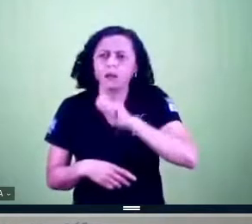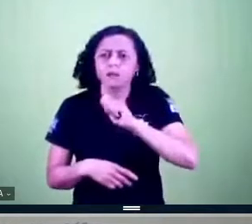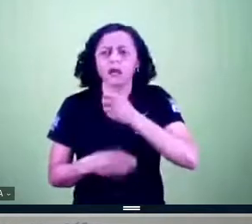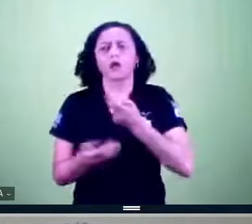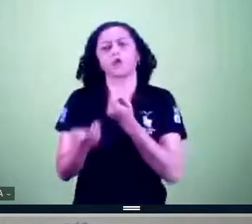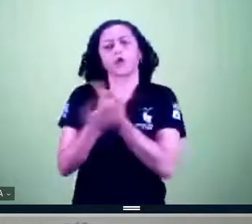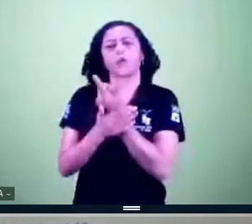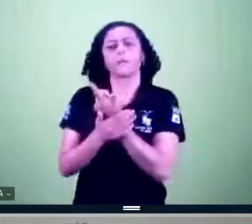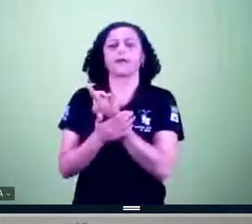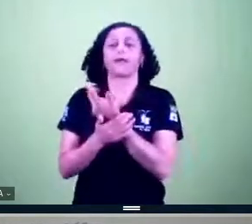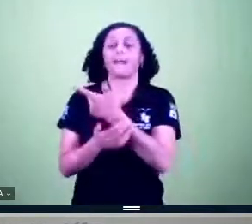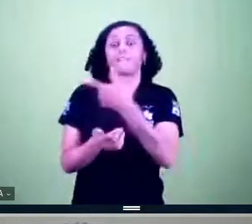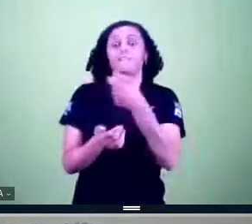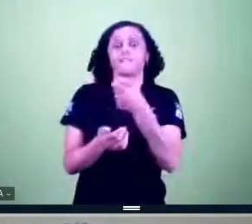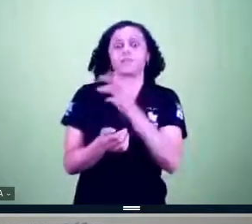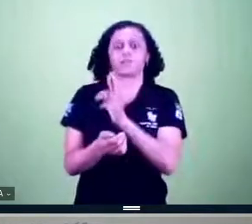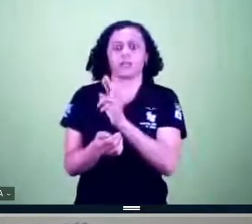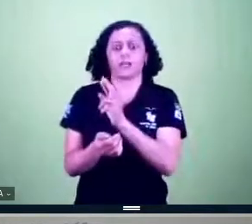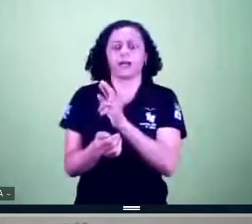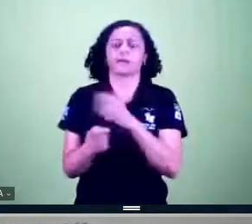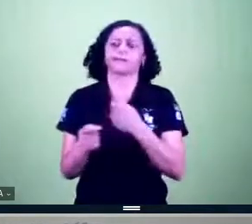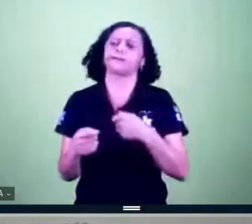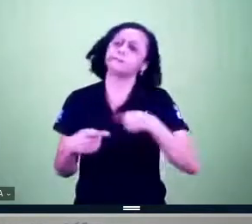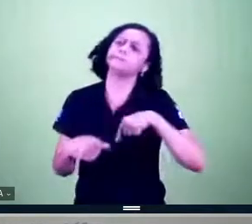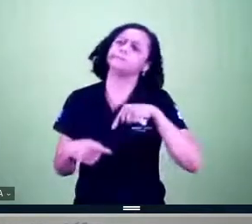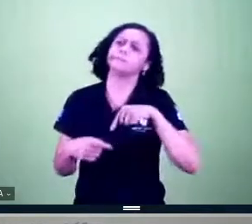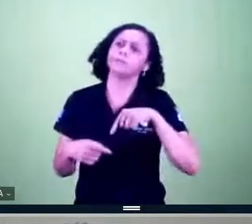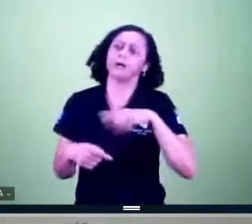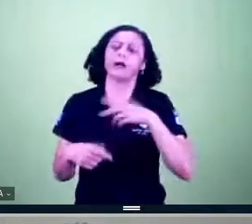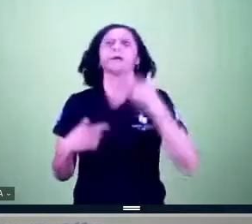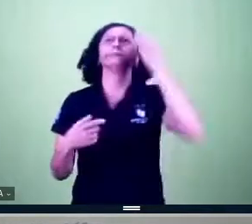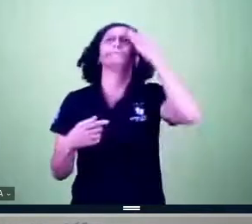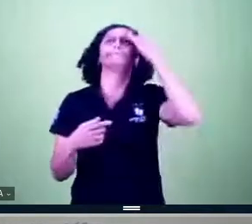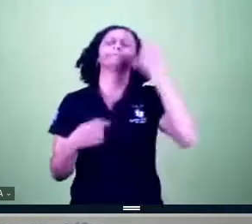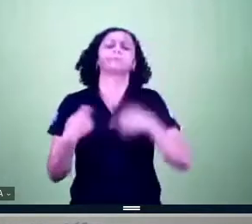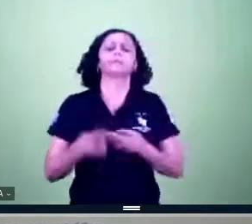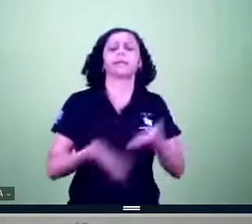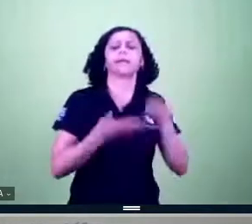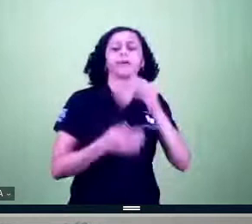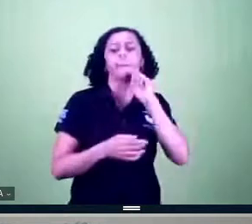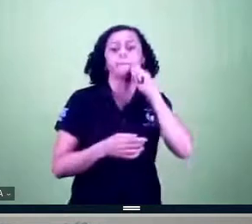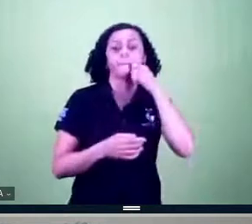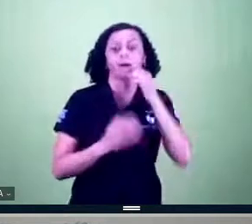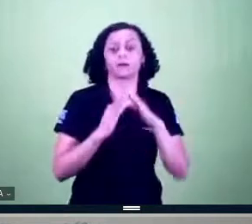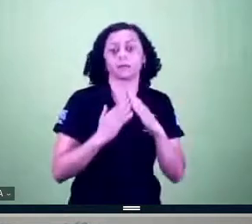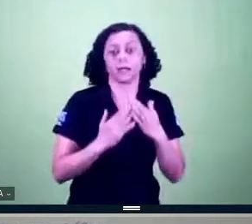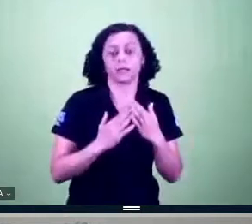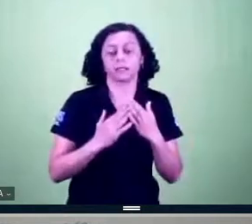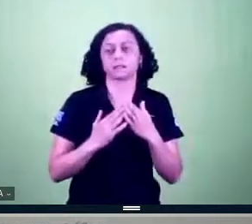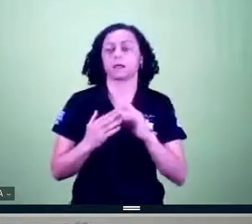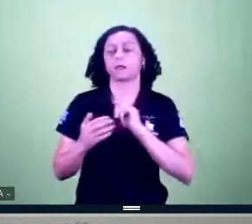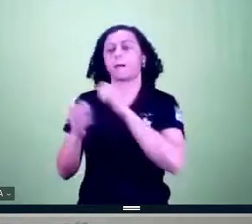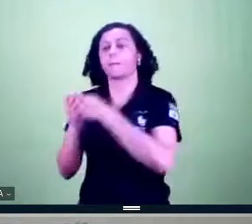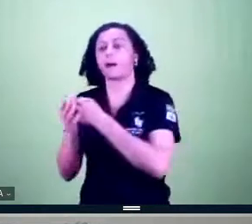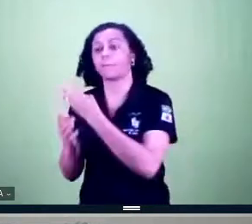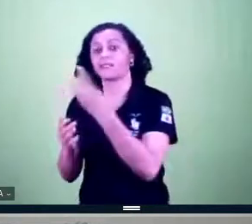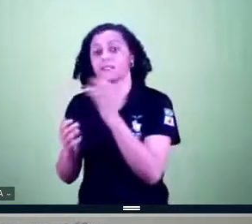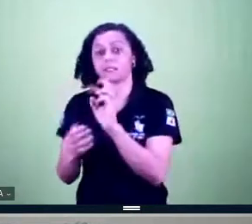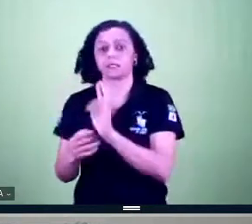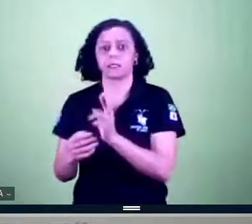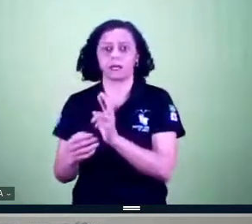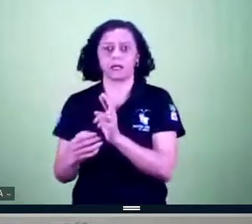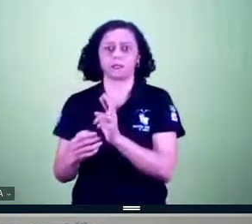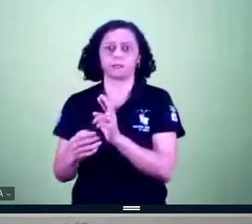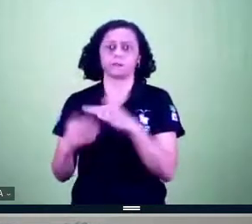Continuou o seu caminho, tem que levar um pão para casa, um leite, um óleo que acabou, alguma coisa assim, deixa mais 30 reais. E no final você chegou em casa